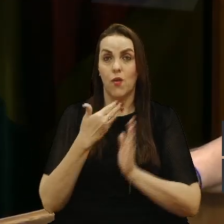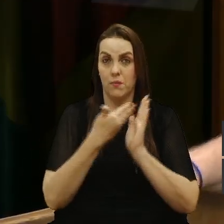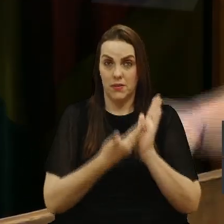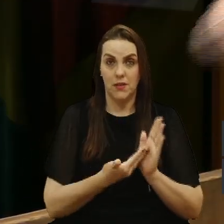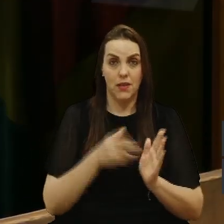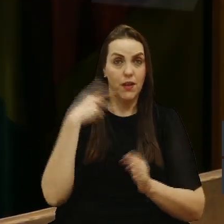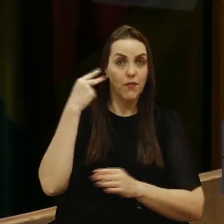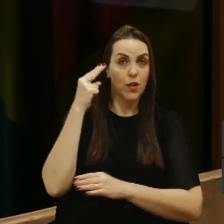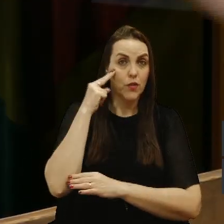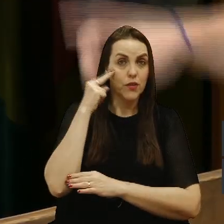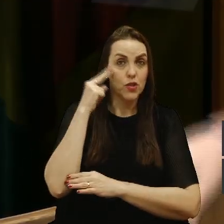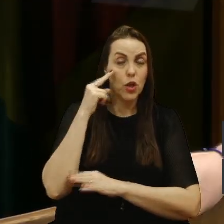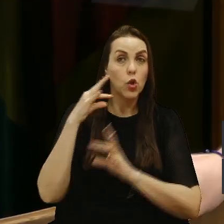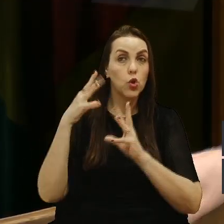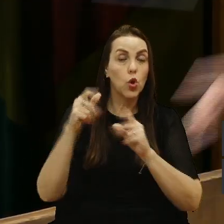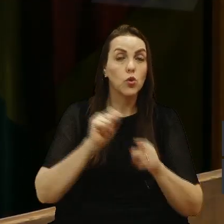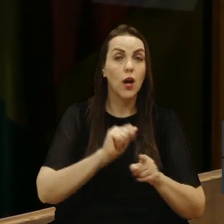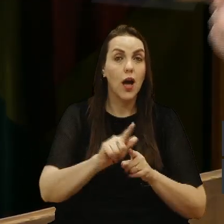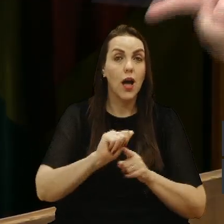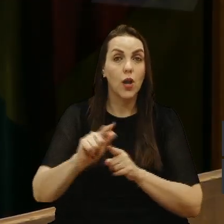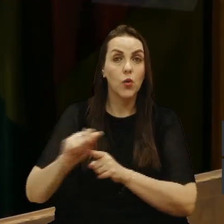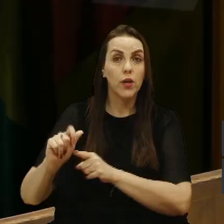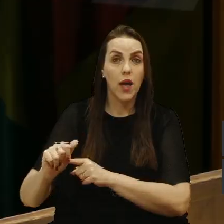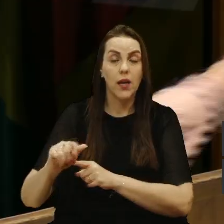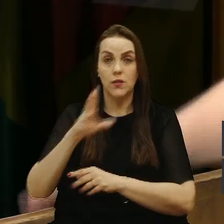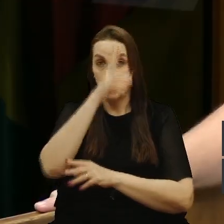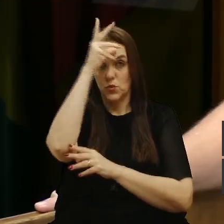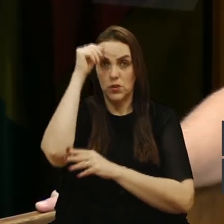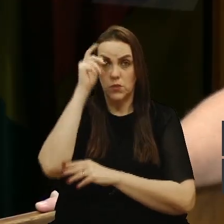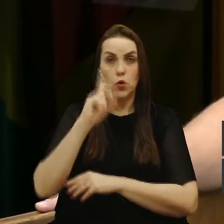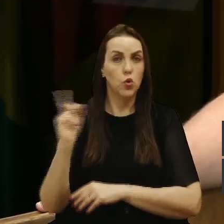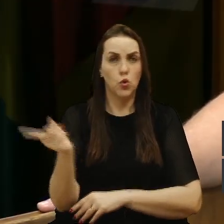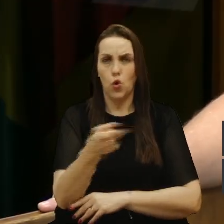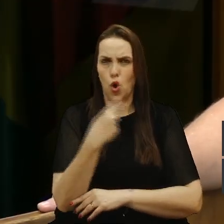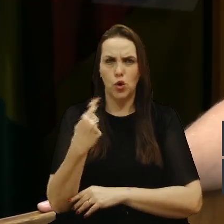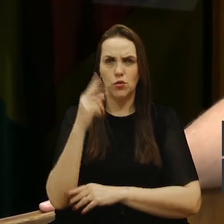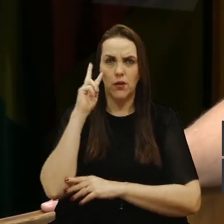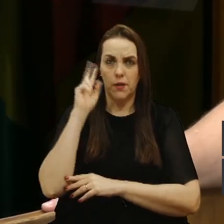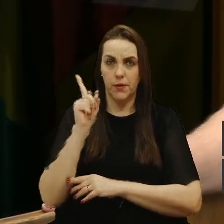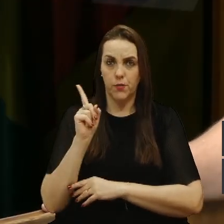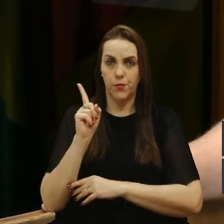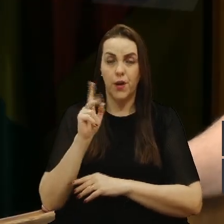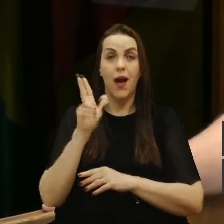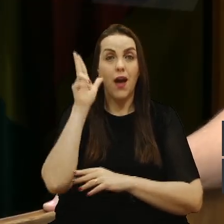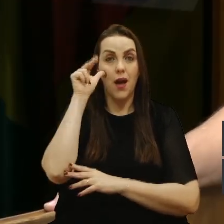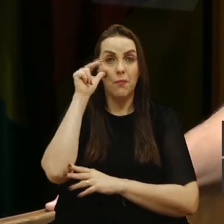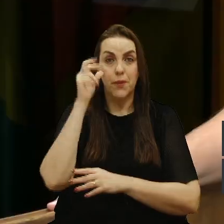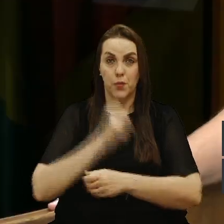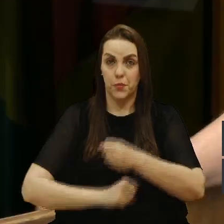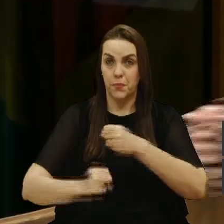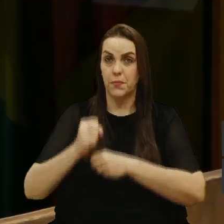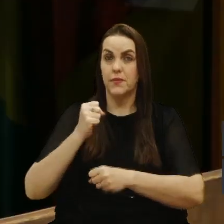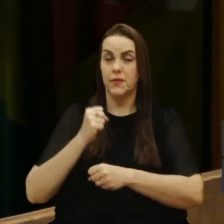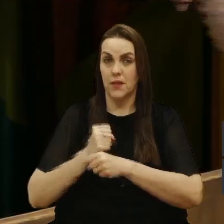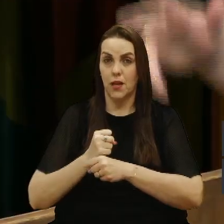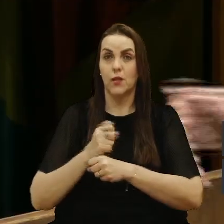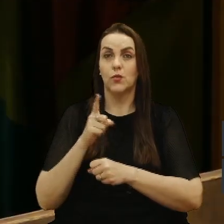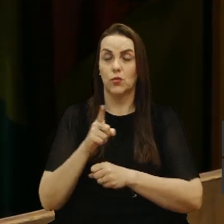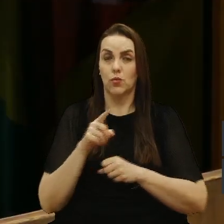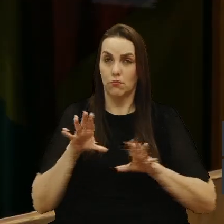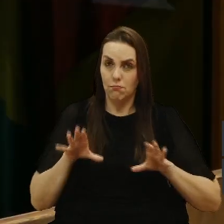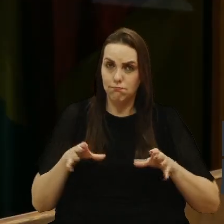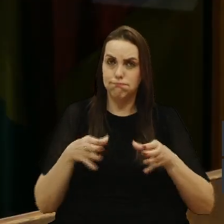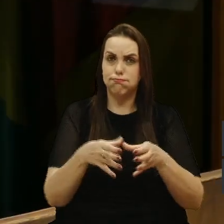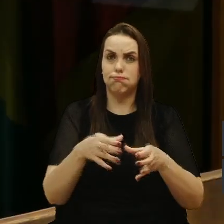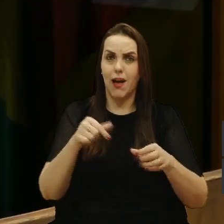um estudo acerca de todos os aluguéis do município. O senhor lembra e todos aqui lembram. Em abril do ano passado, com a força dessa Casa